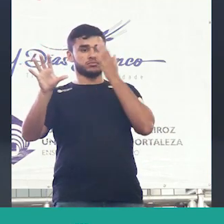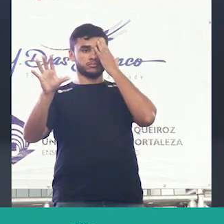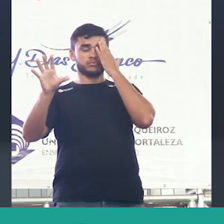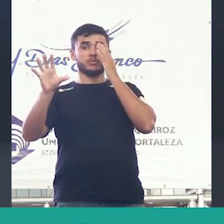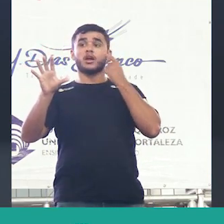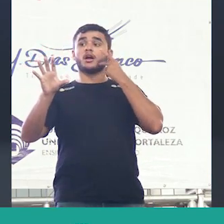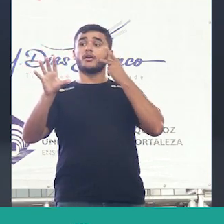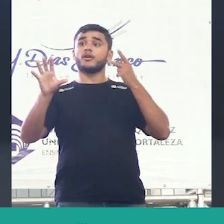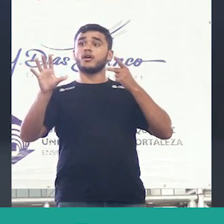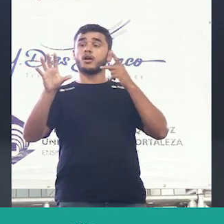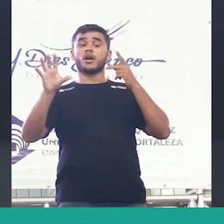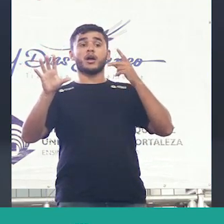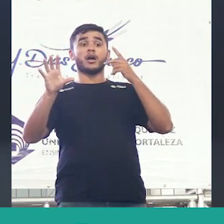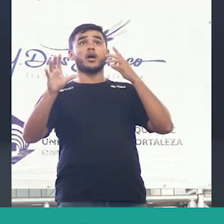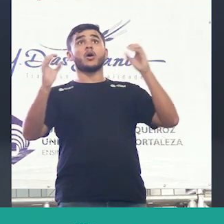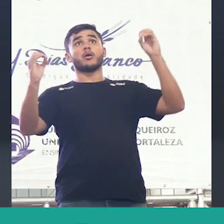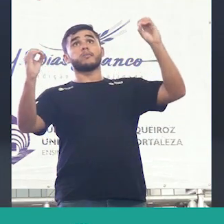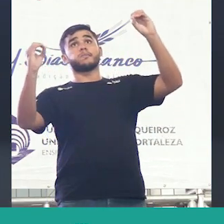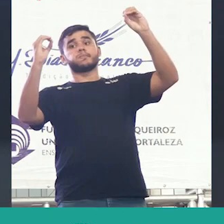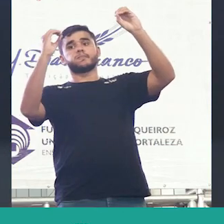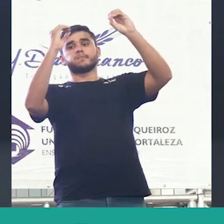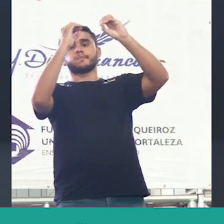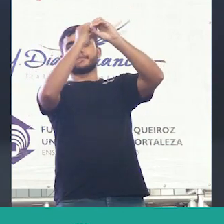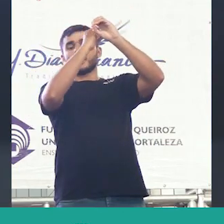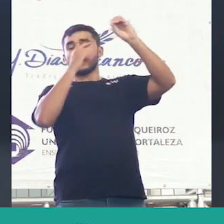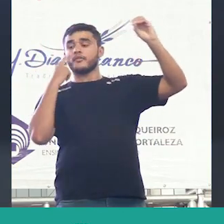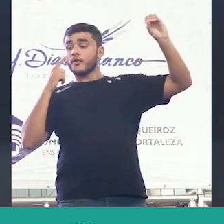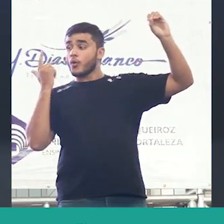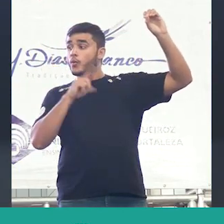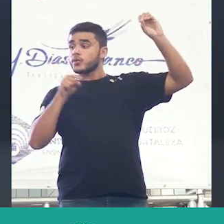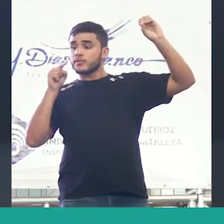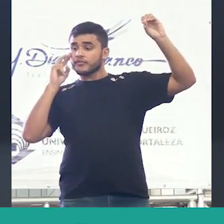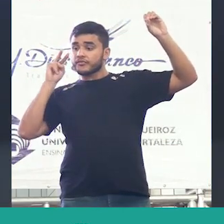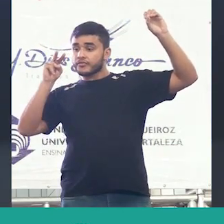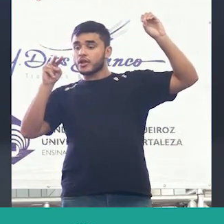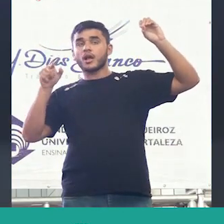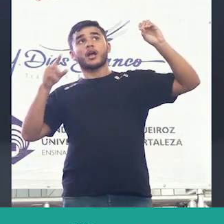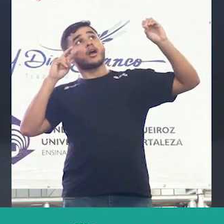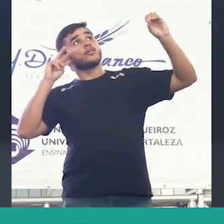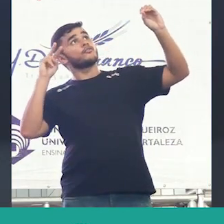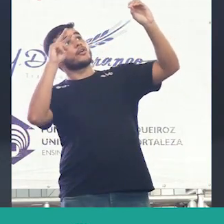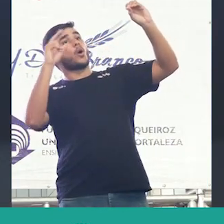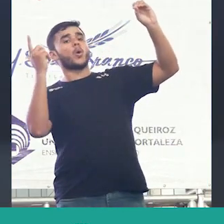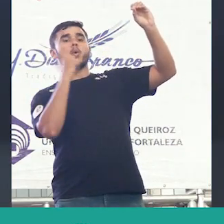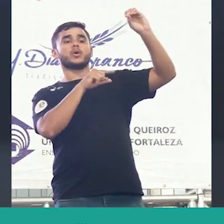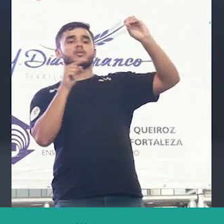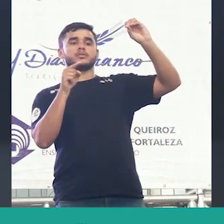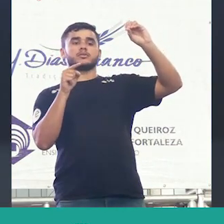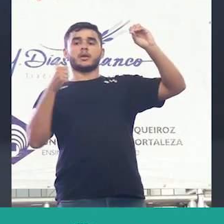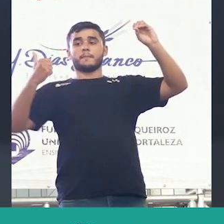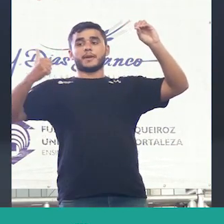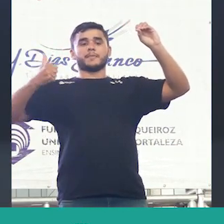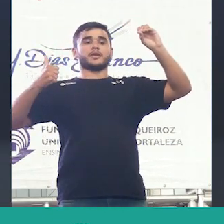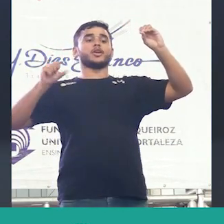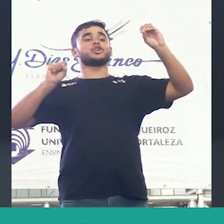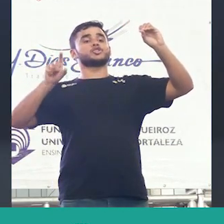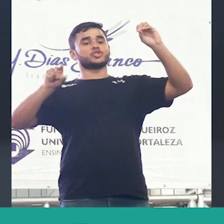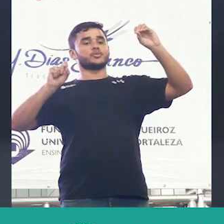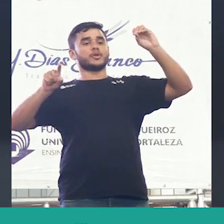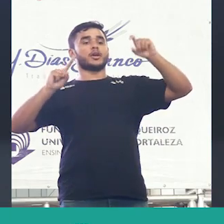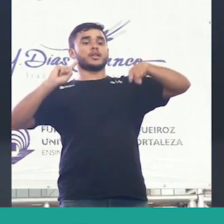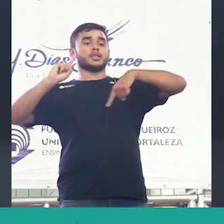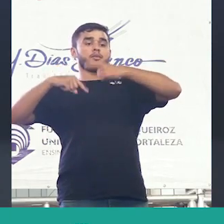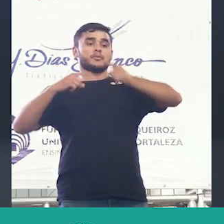aí. É para onde a sombra está indo. Então a sombra vai para leste. Então a sombra primeiro passa por quem, pessoal? Por